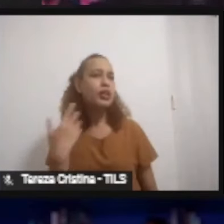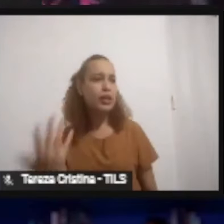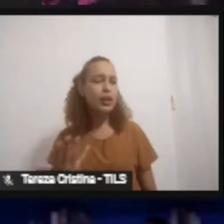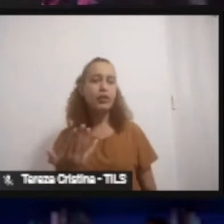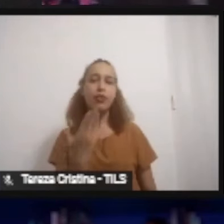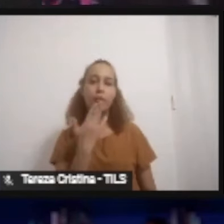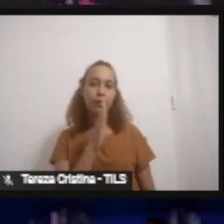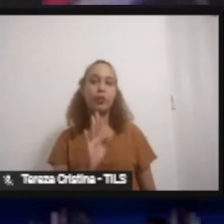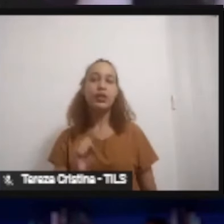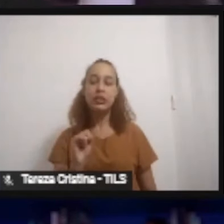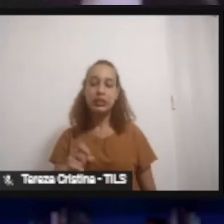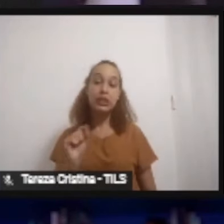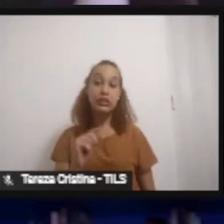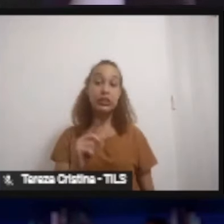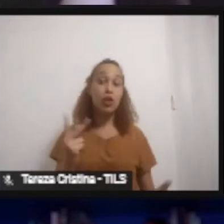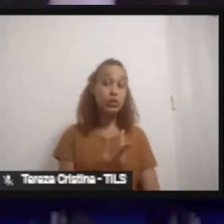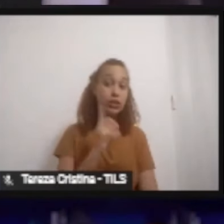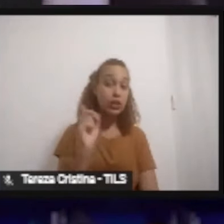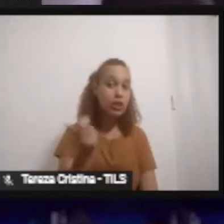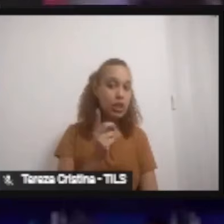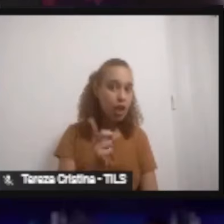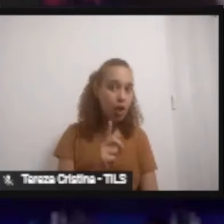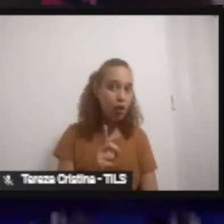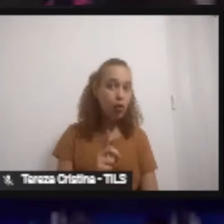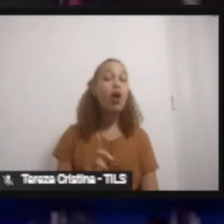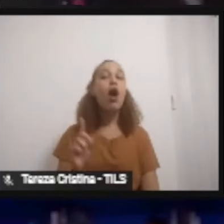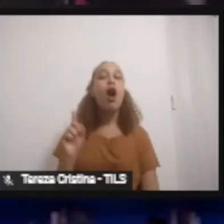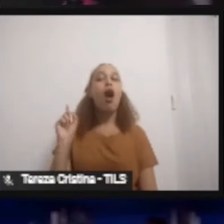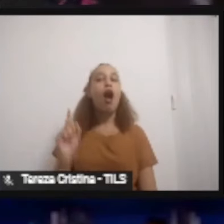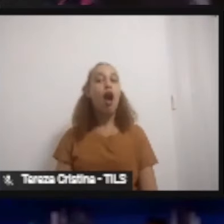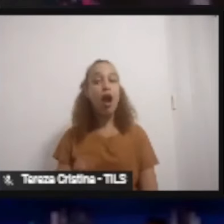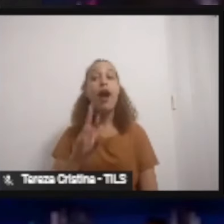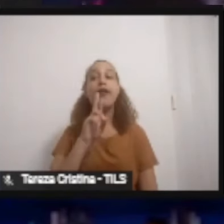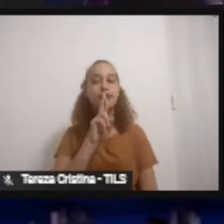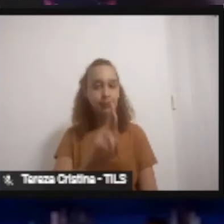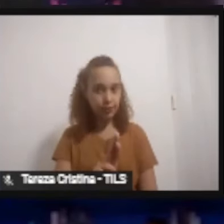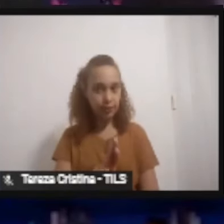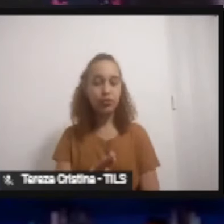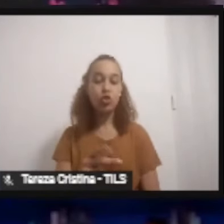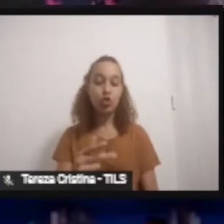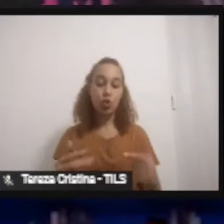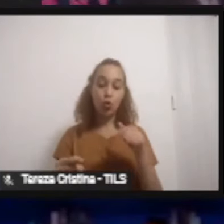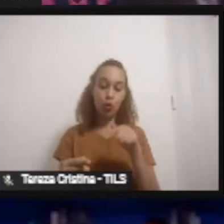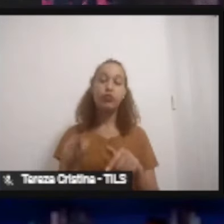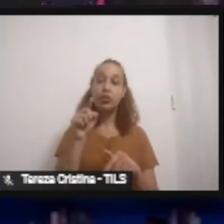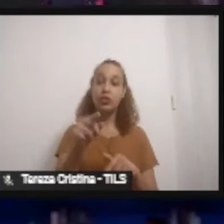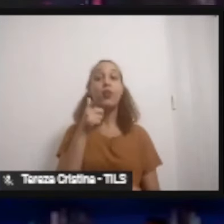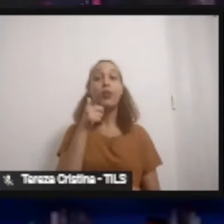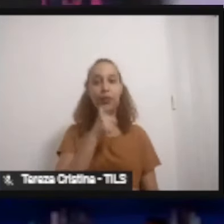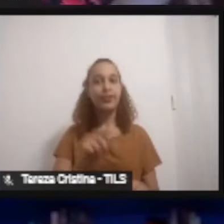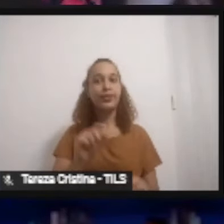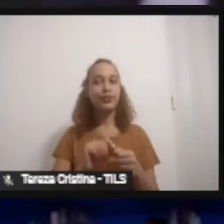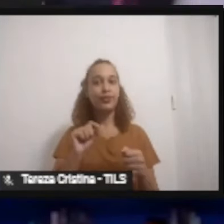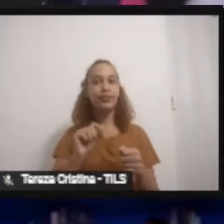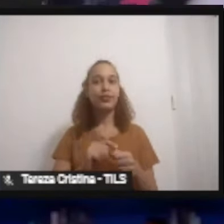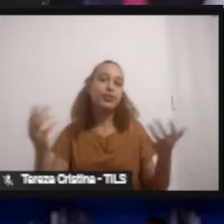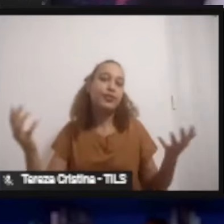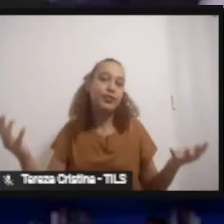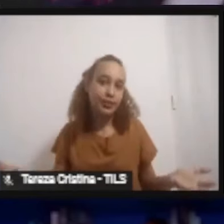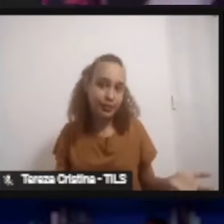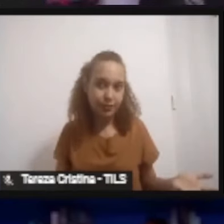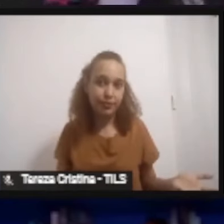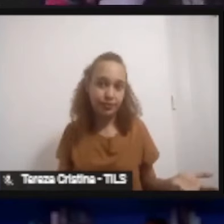promete, ah, se não acontecer isso, a consequência tem que ser algo que você consiga fazer, porque senão é bem isso, vai cair dentro dessa,